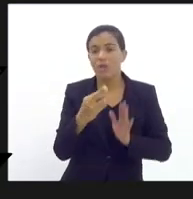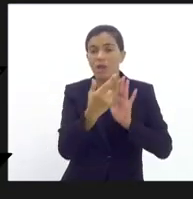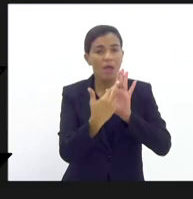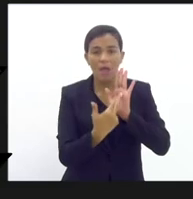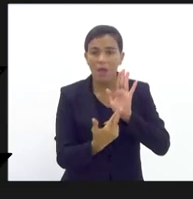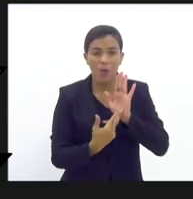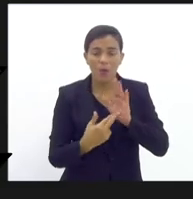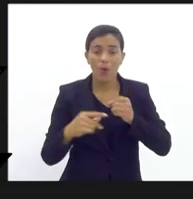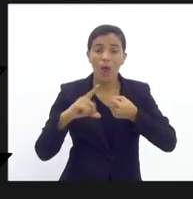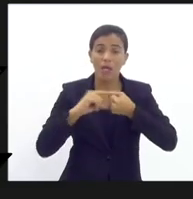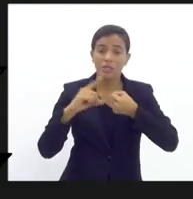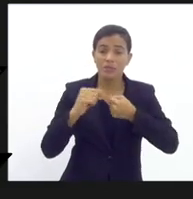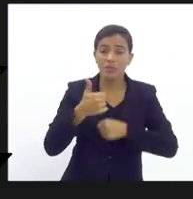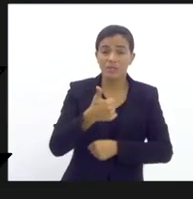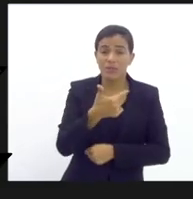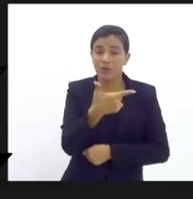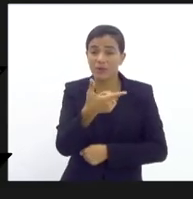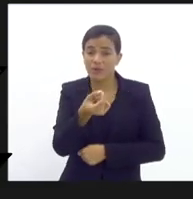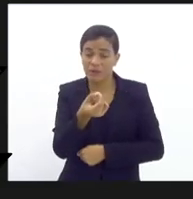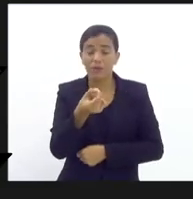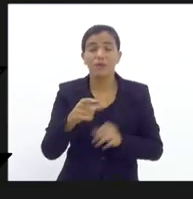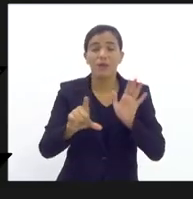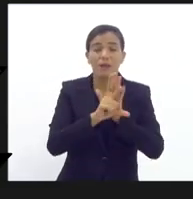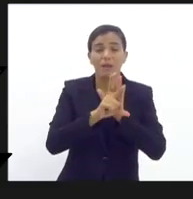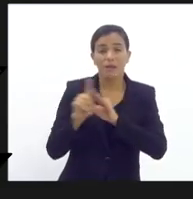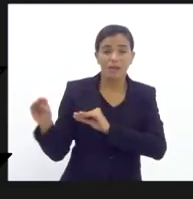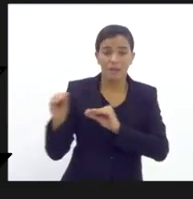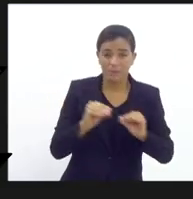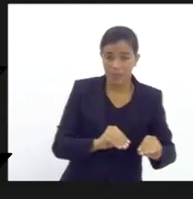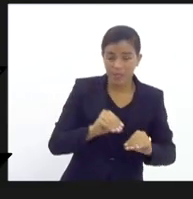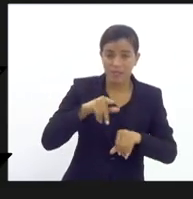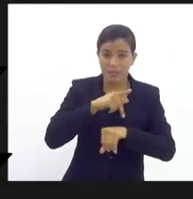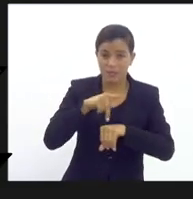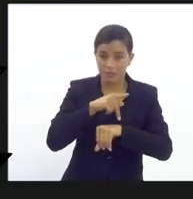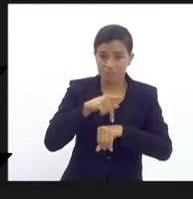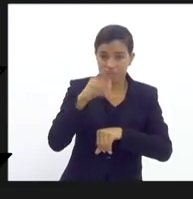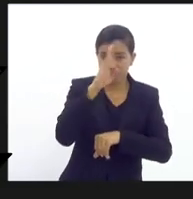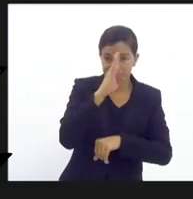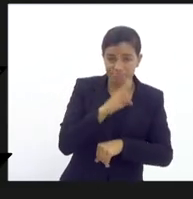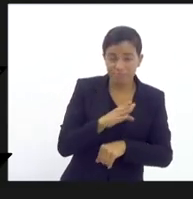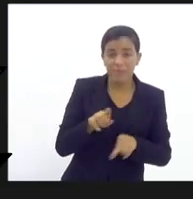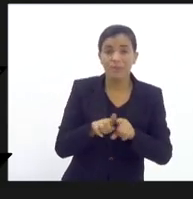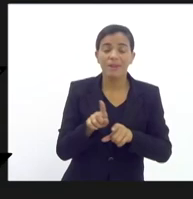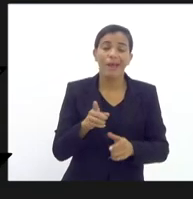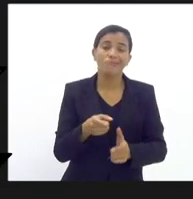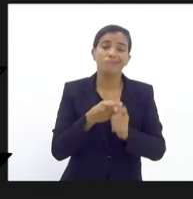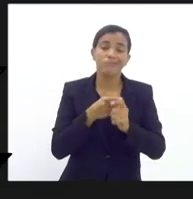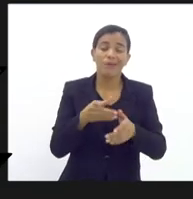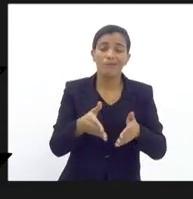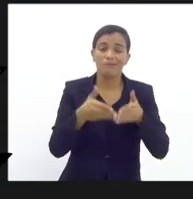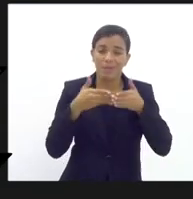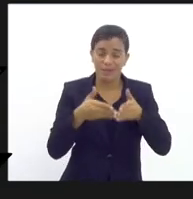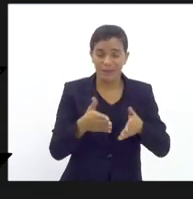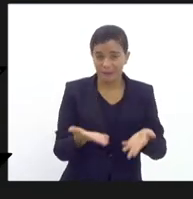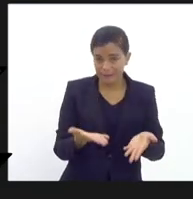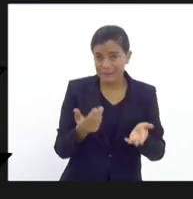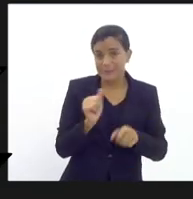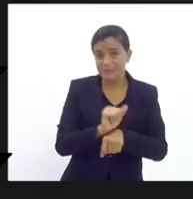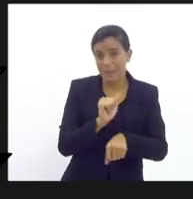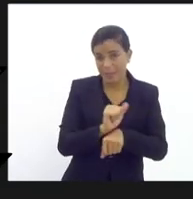artigo 120 da lei de imigrações que está desde 2017 pendente dessa regulamentação